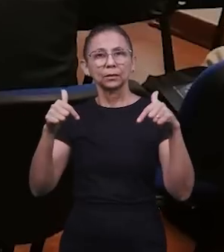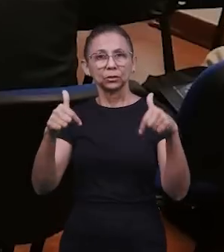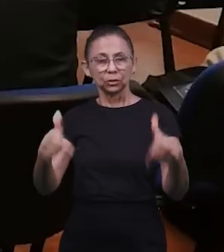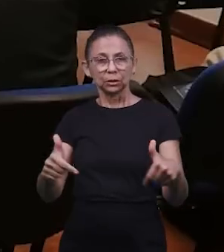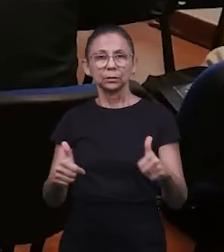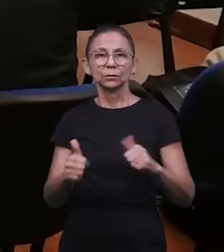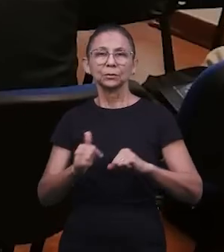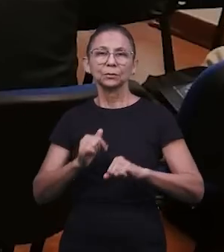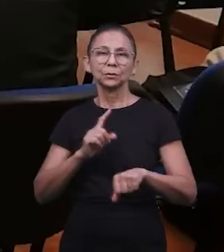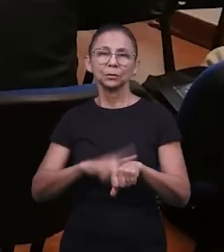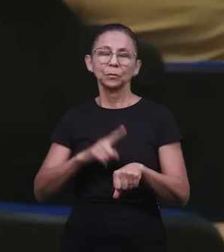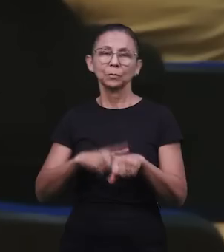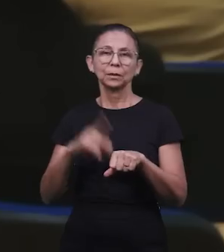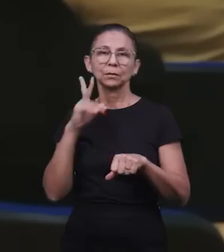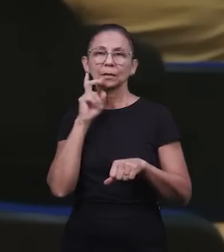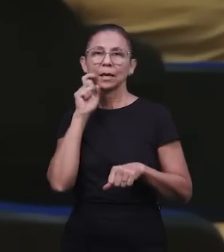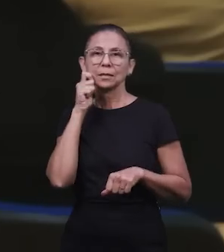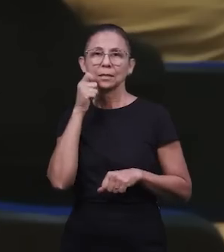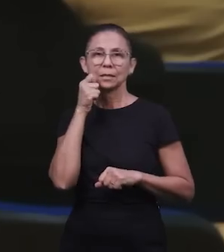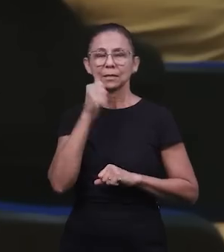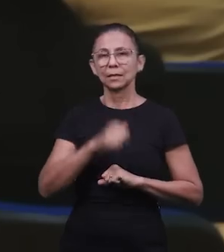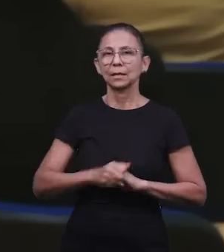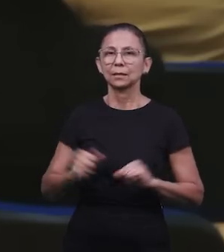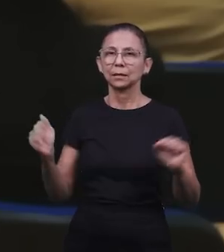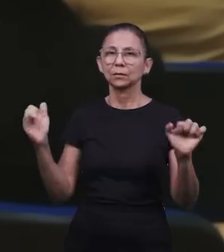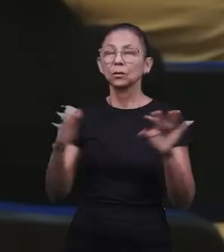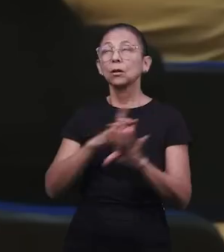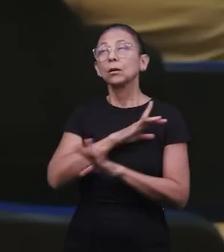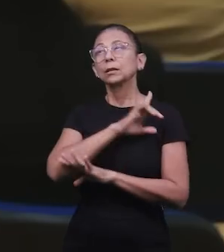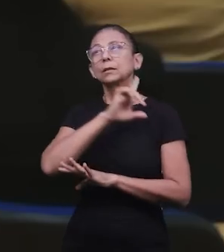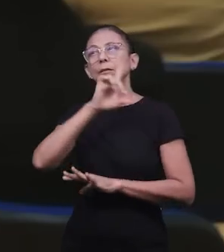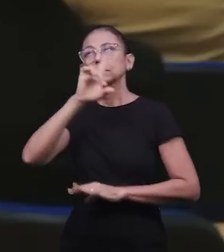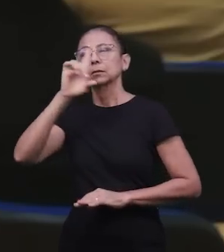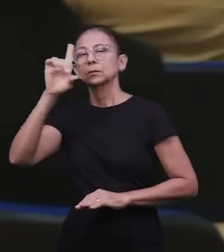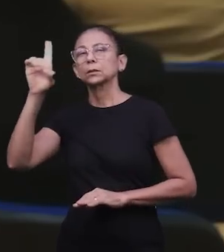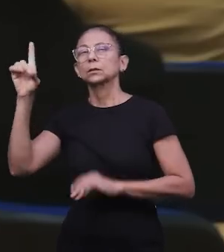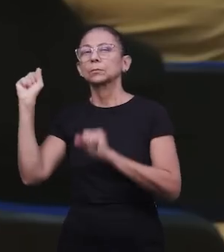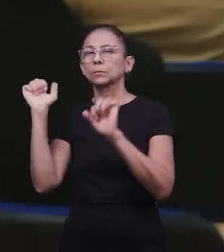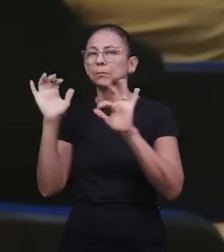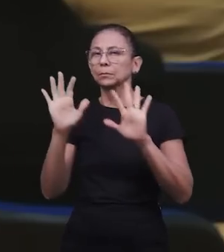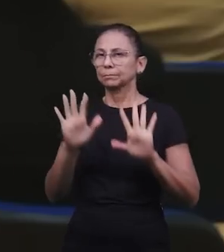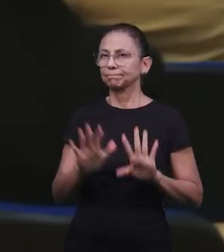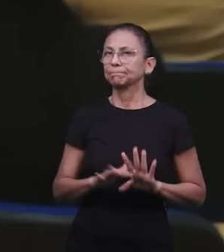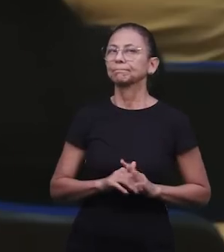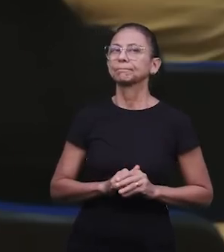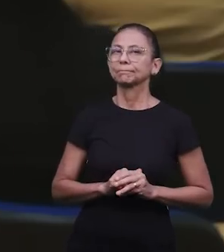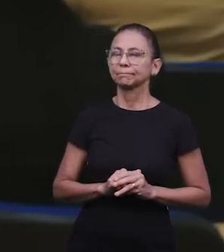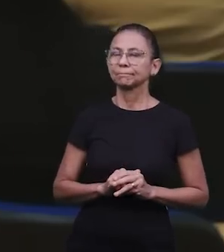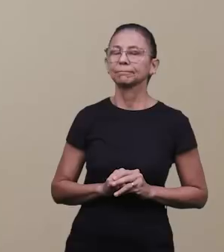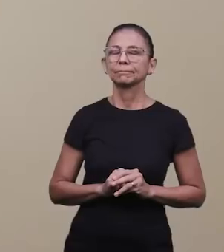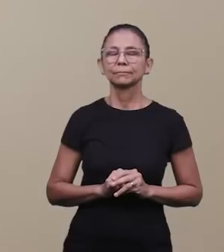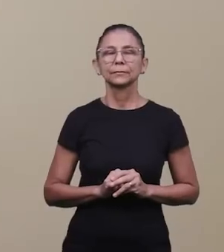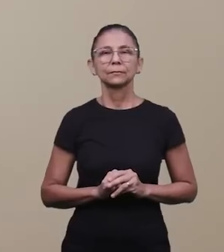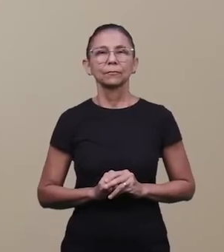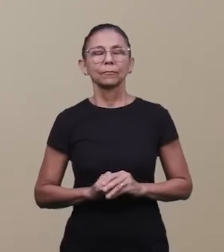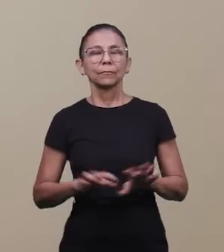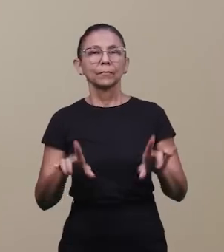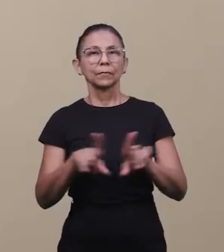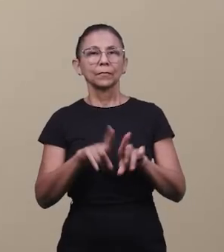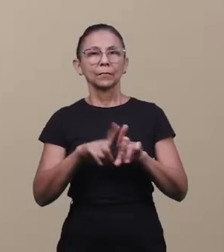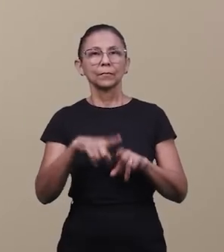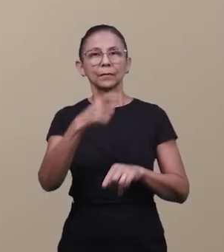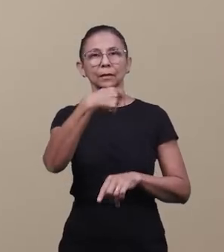de poder sentar à mesa com o Senhor e glorificar por todos os feitos e maravilhas que o Senhor tem realizado. Glória a